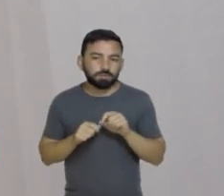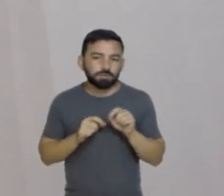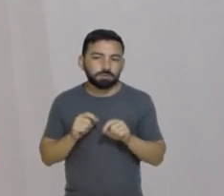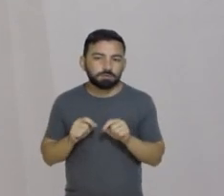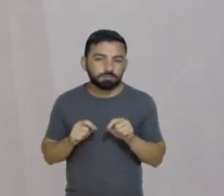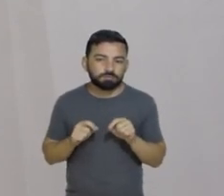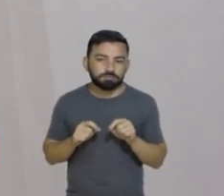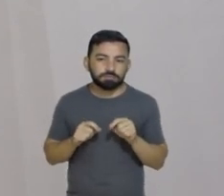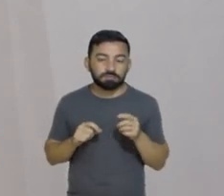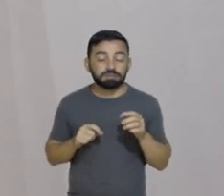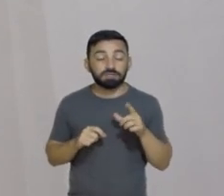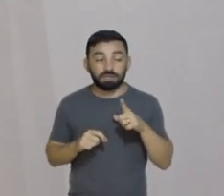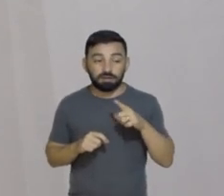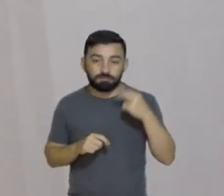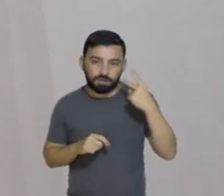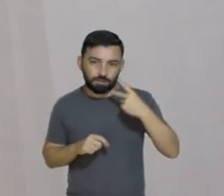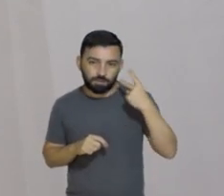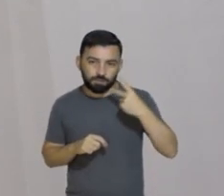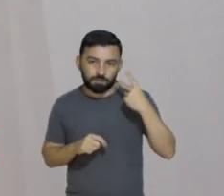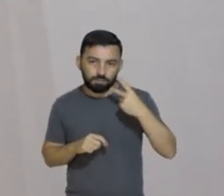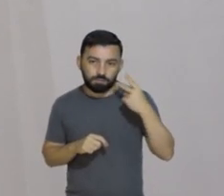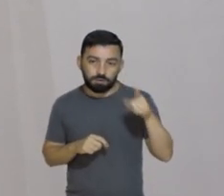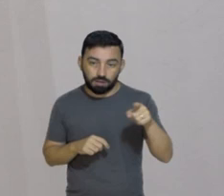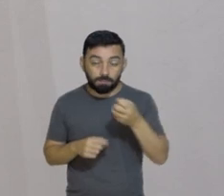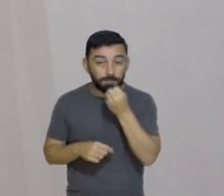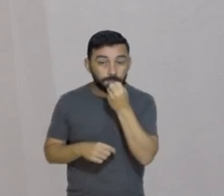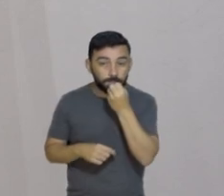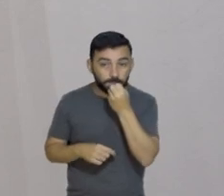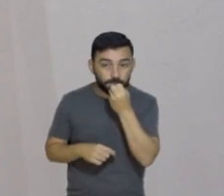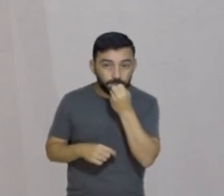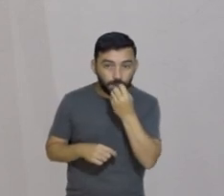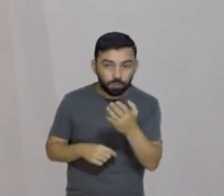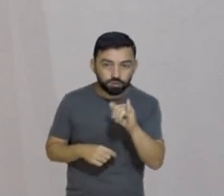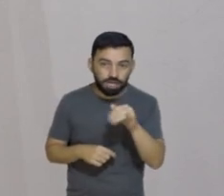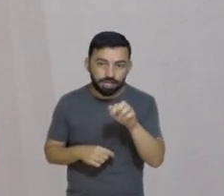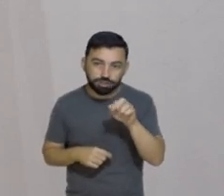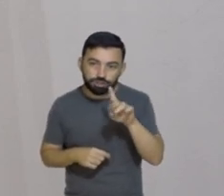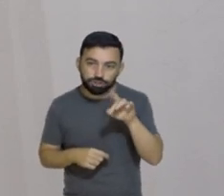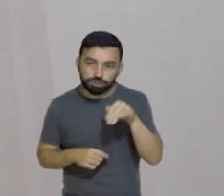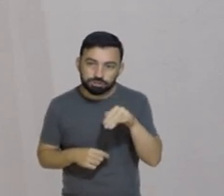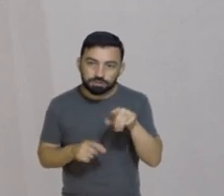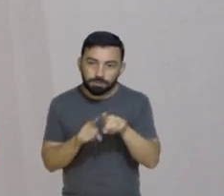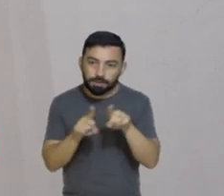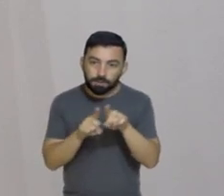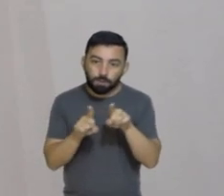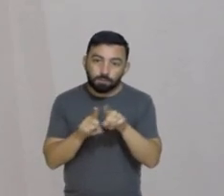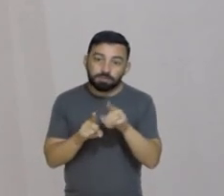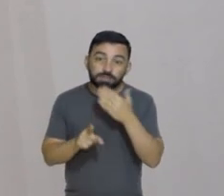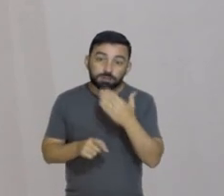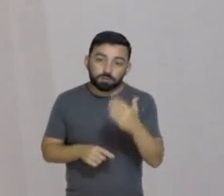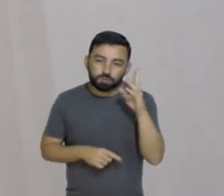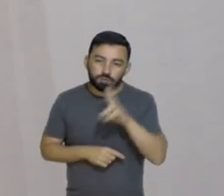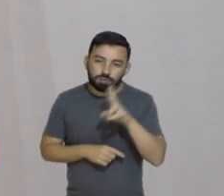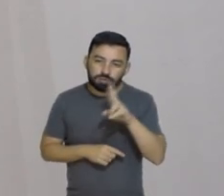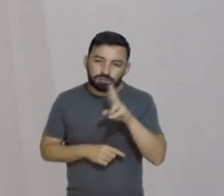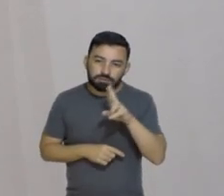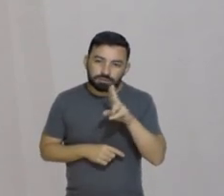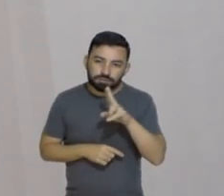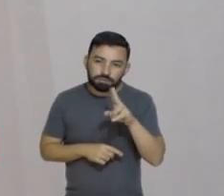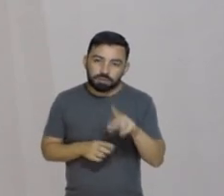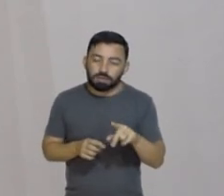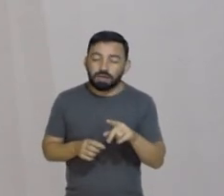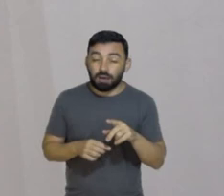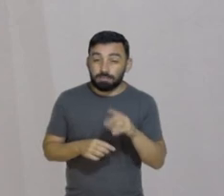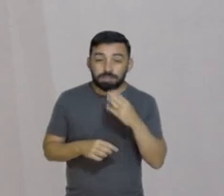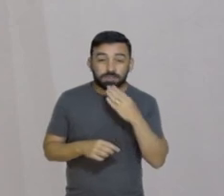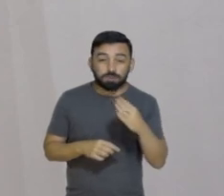aqui da vereadora de Bom Jardim da Serra também um pedido de urgência, um pedido de